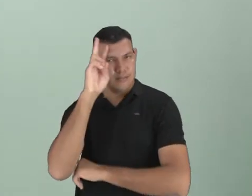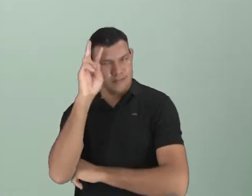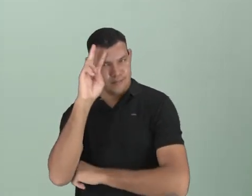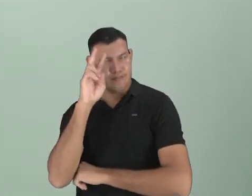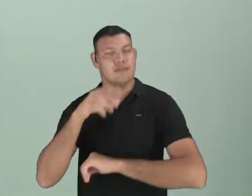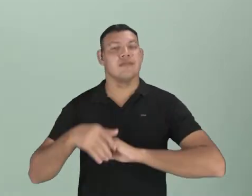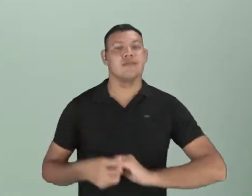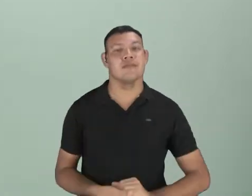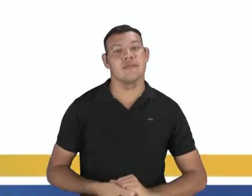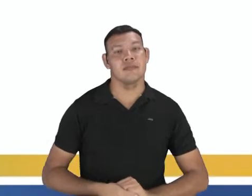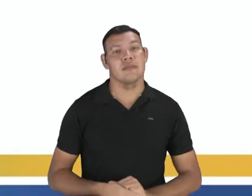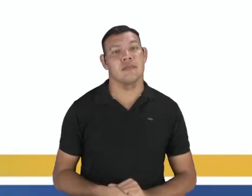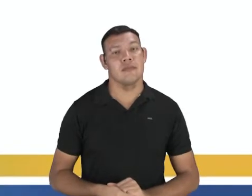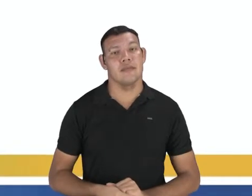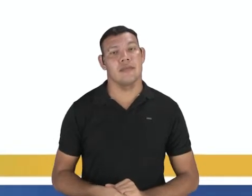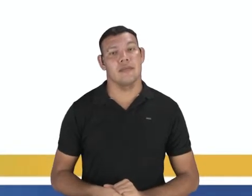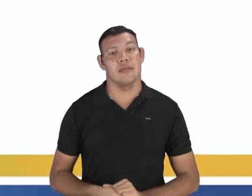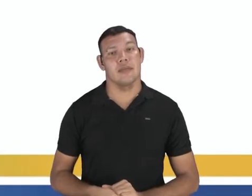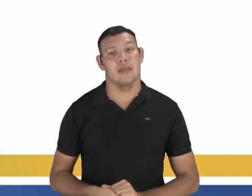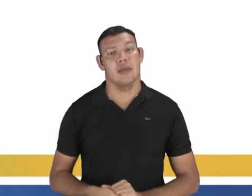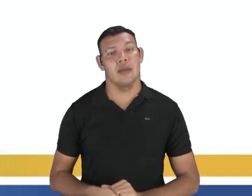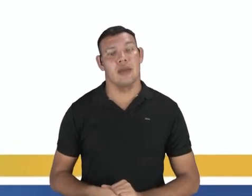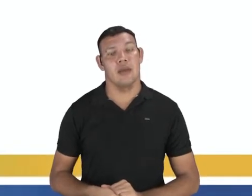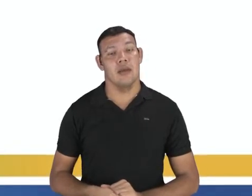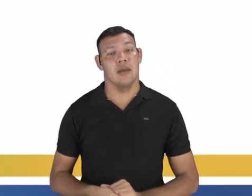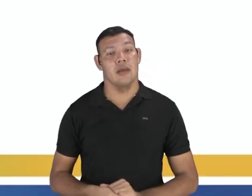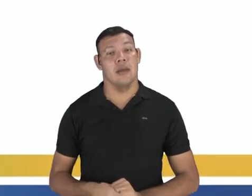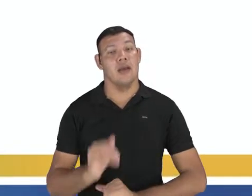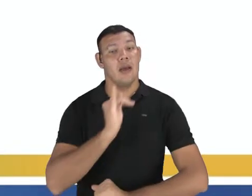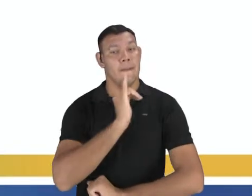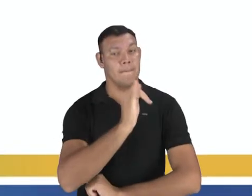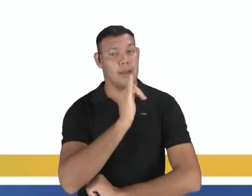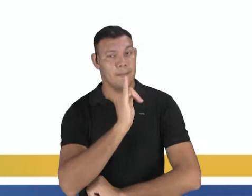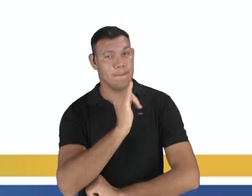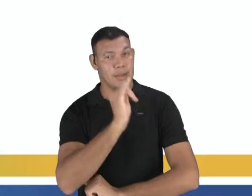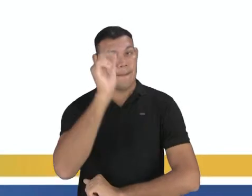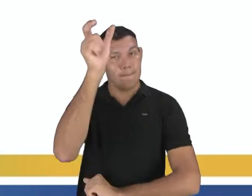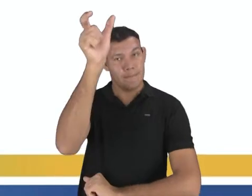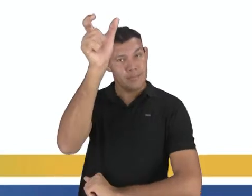da narração. Quando fazem parte do núcleo da narrativa, são